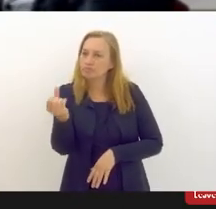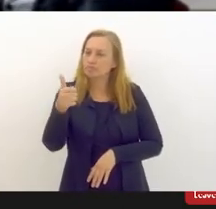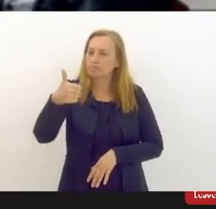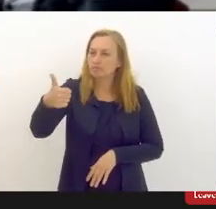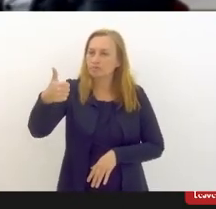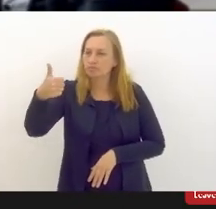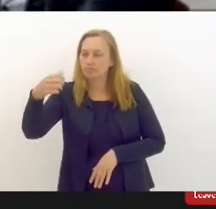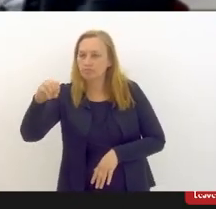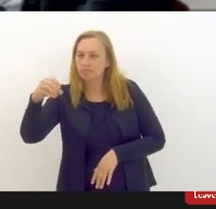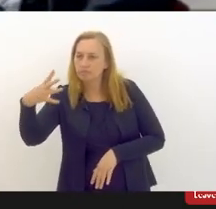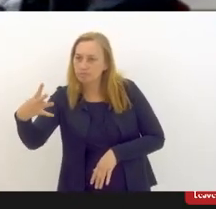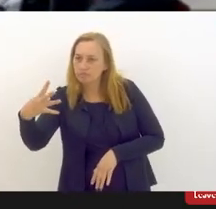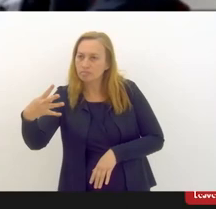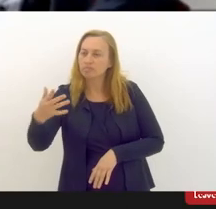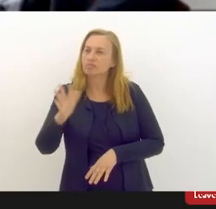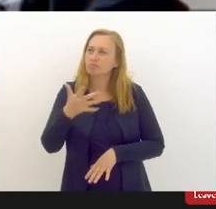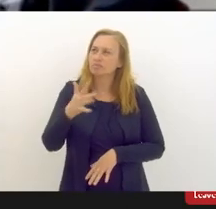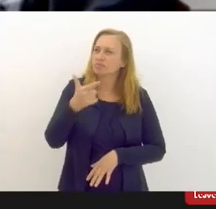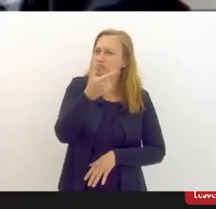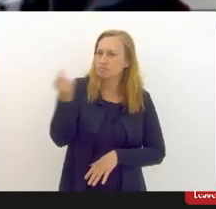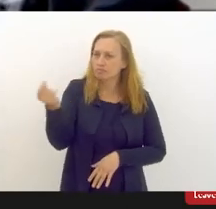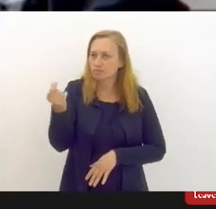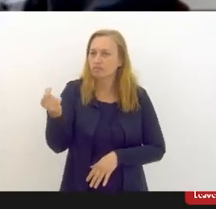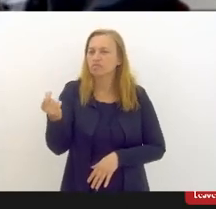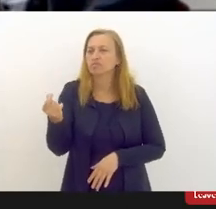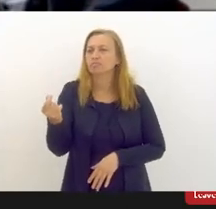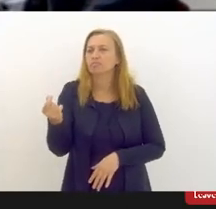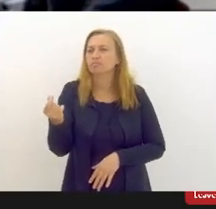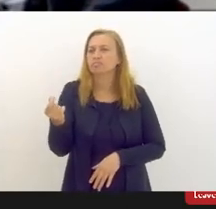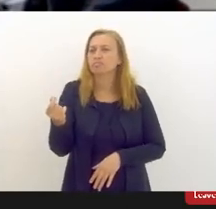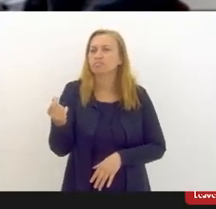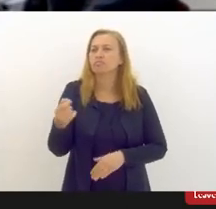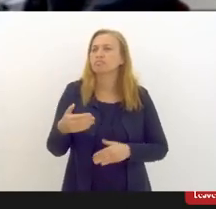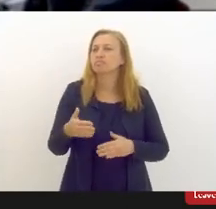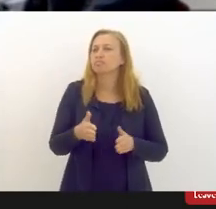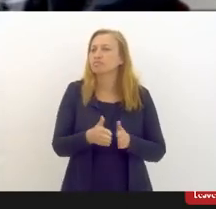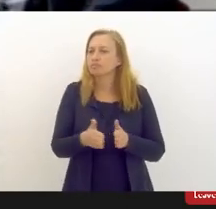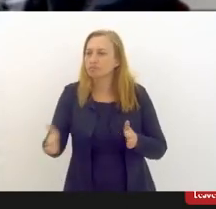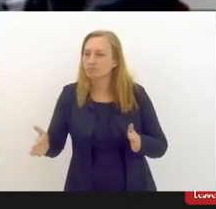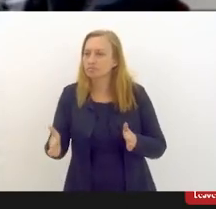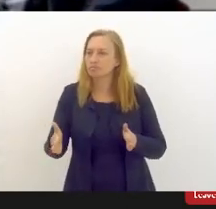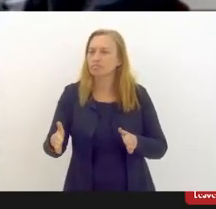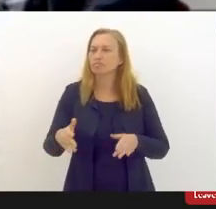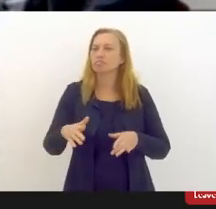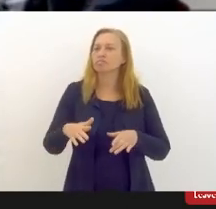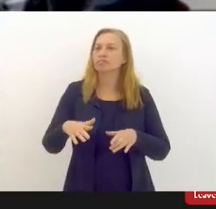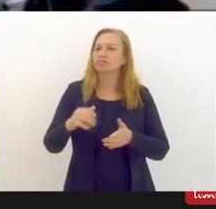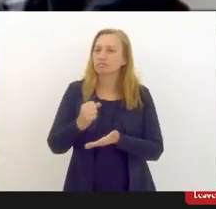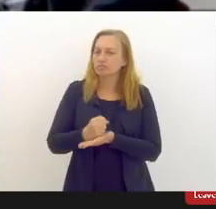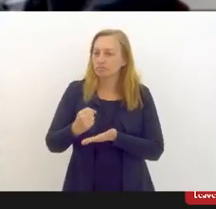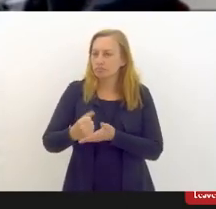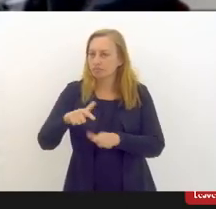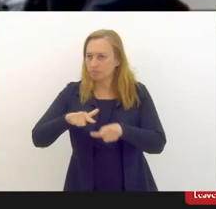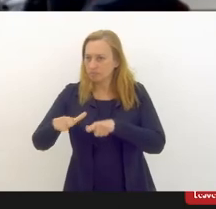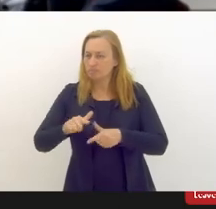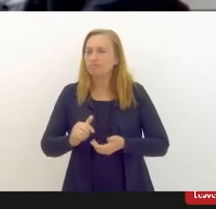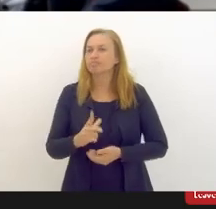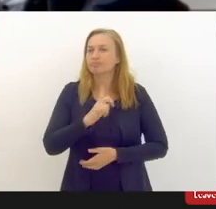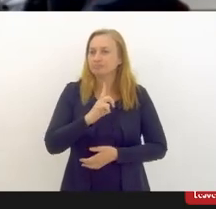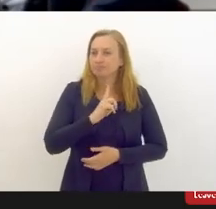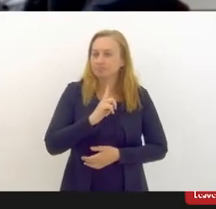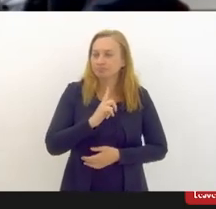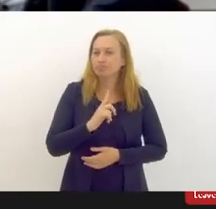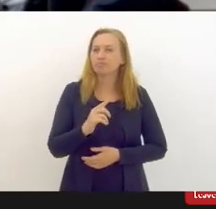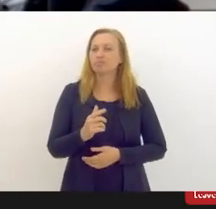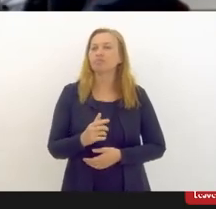104, mais 200 aproximadamente, em processo de admissão. Ou seja, nós